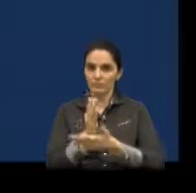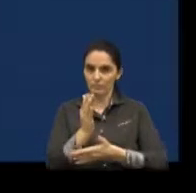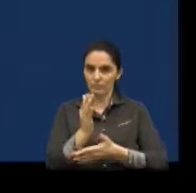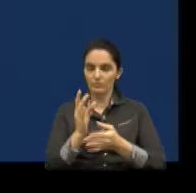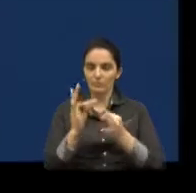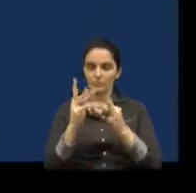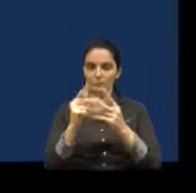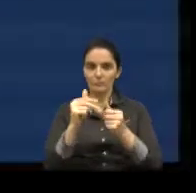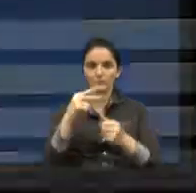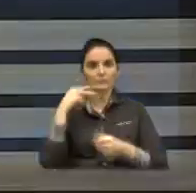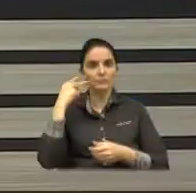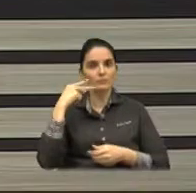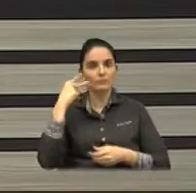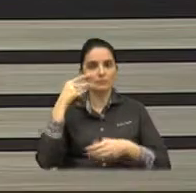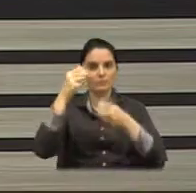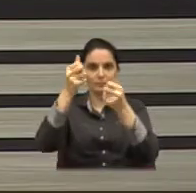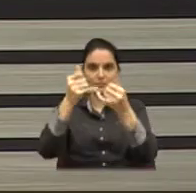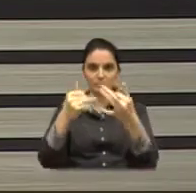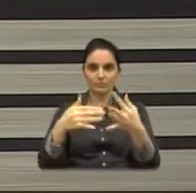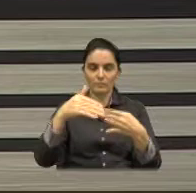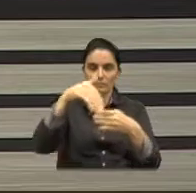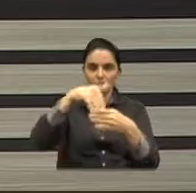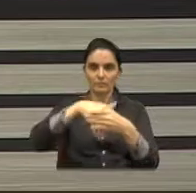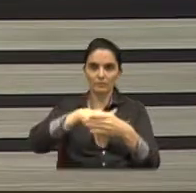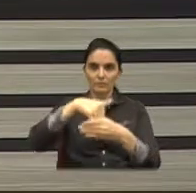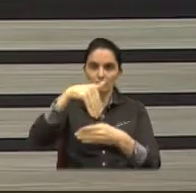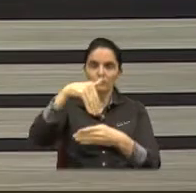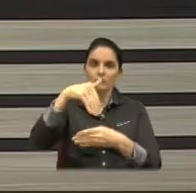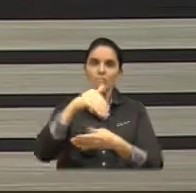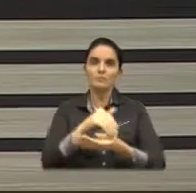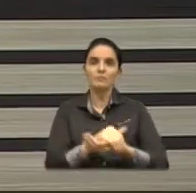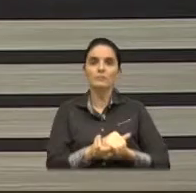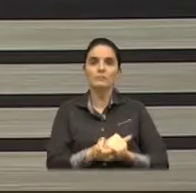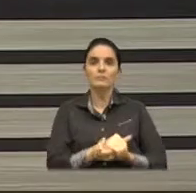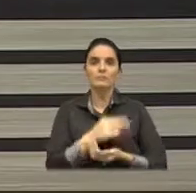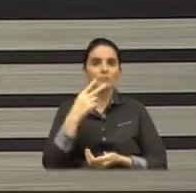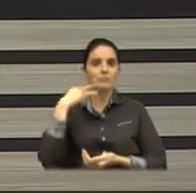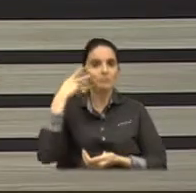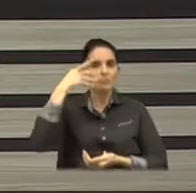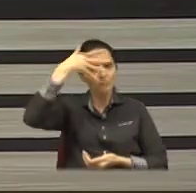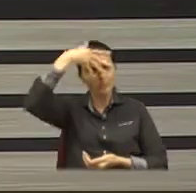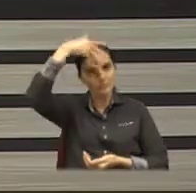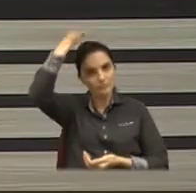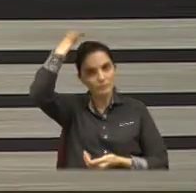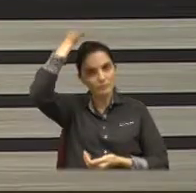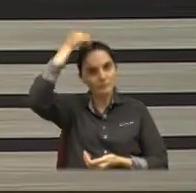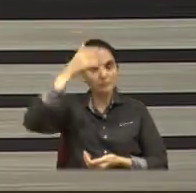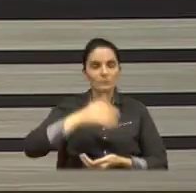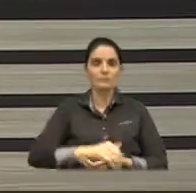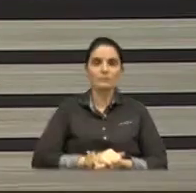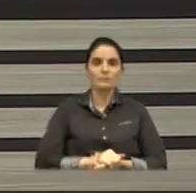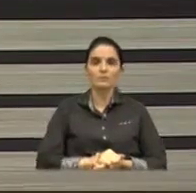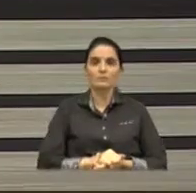todos os vereadores para justificar o voto. O vereador Antônio Franco de Moraes.